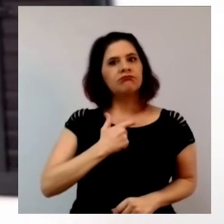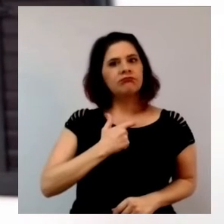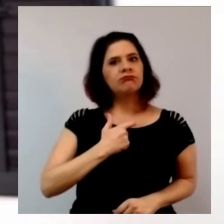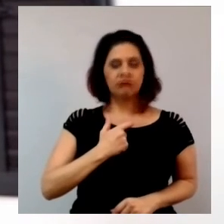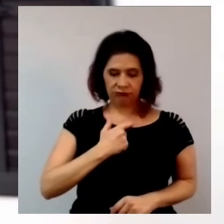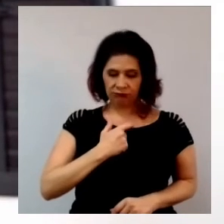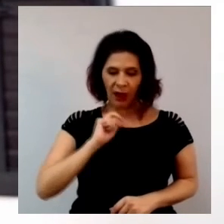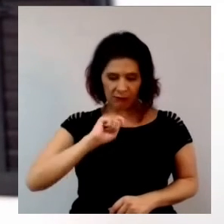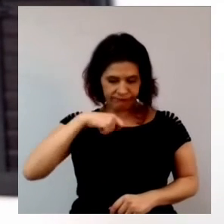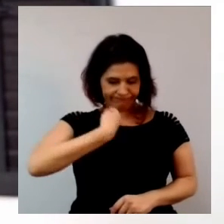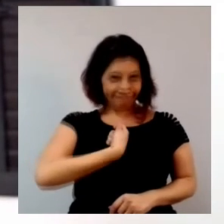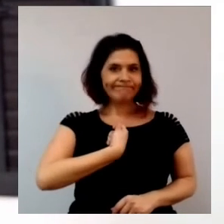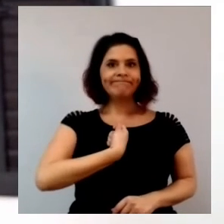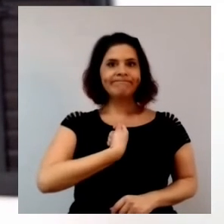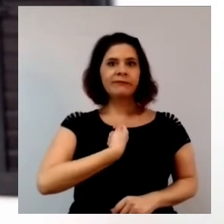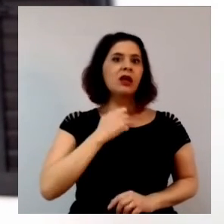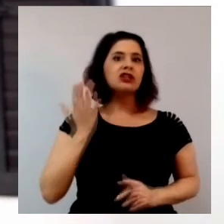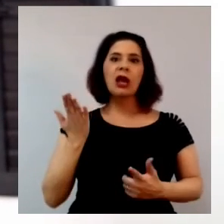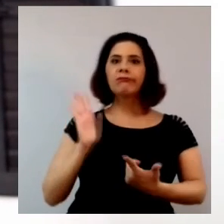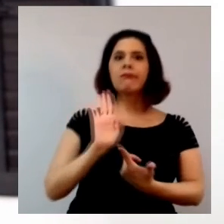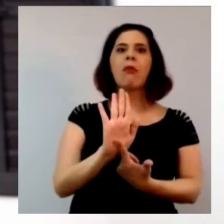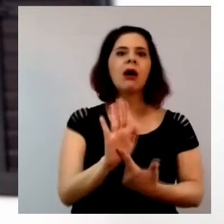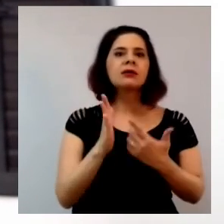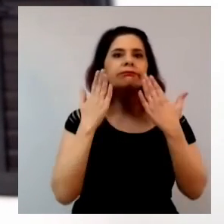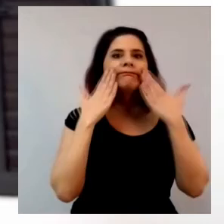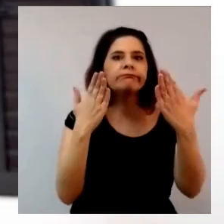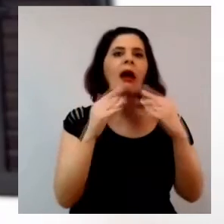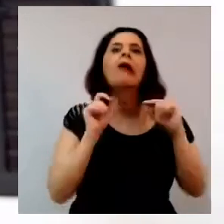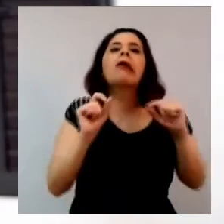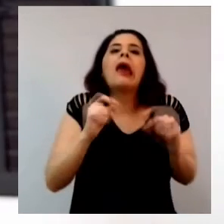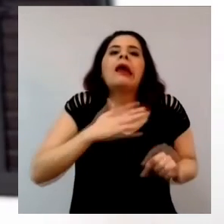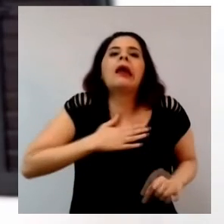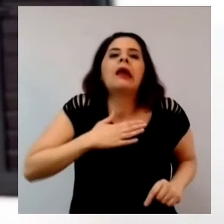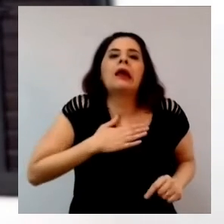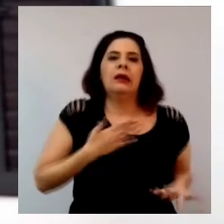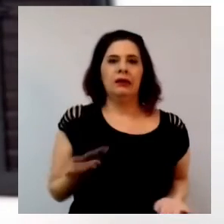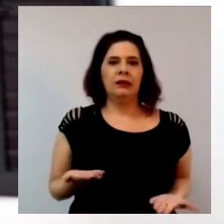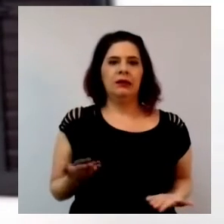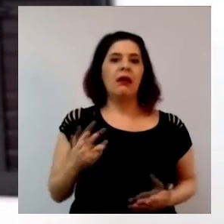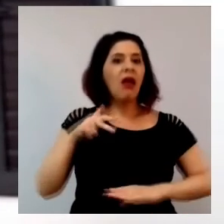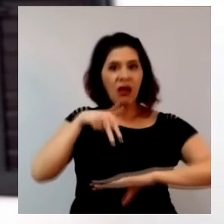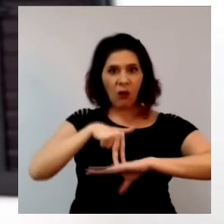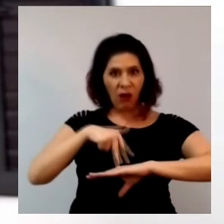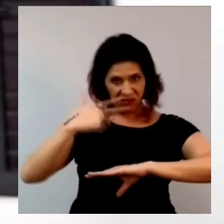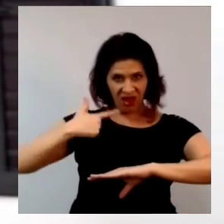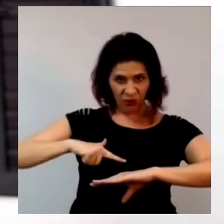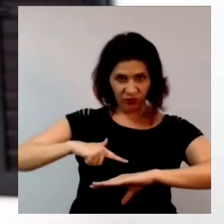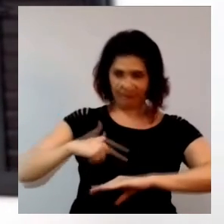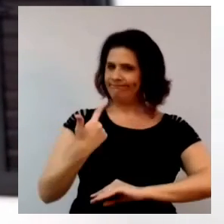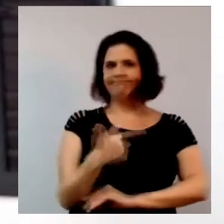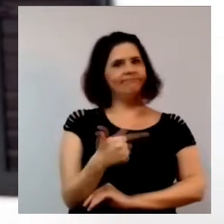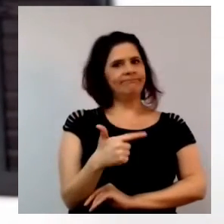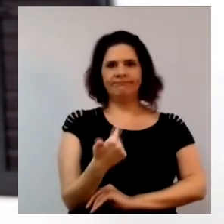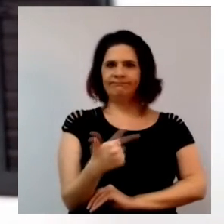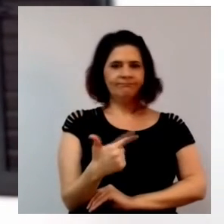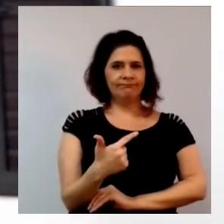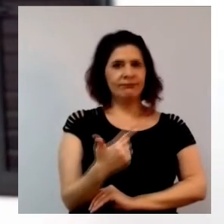já dificilmente vai ser visto como uma iniciativa imparcial. Eu só completaria,